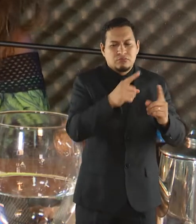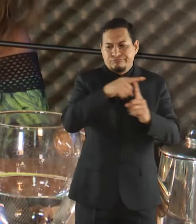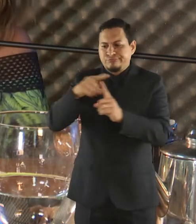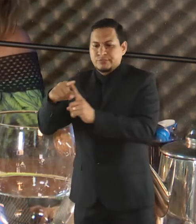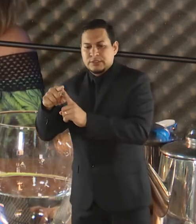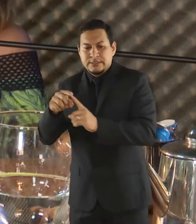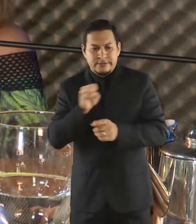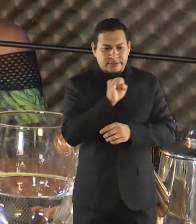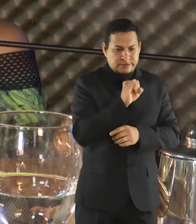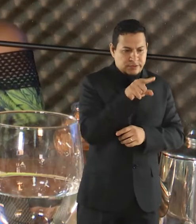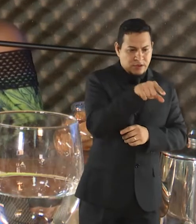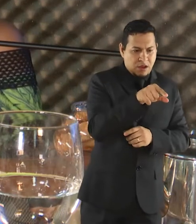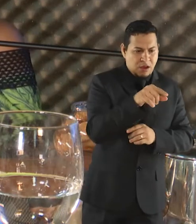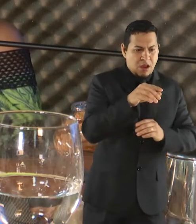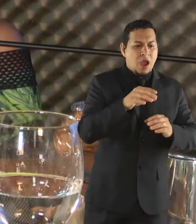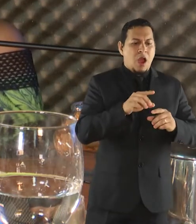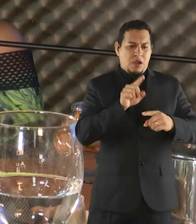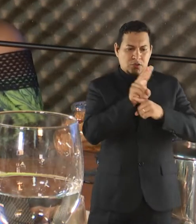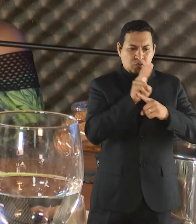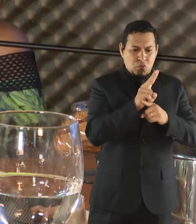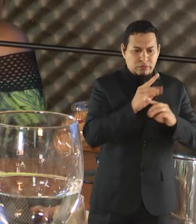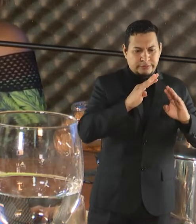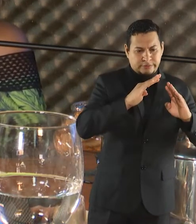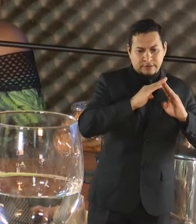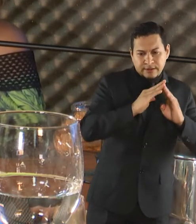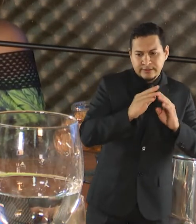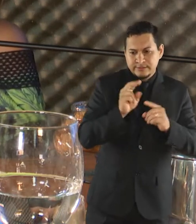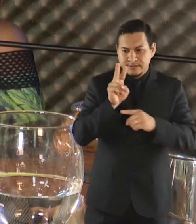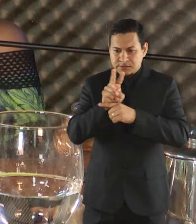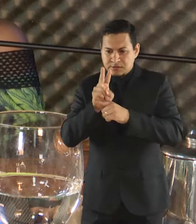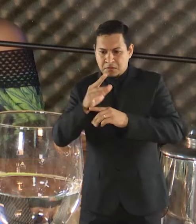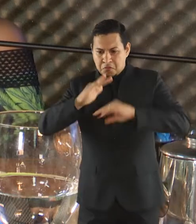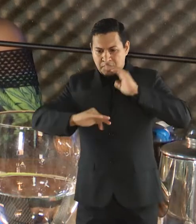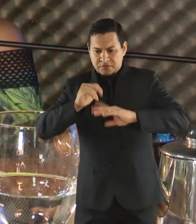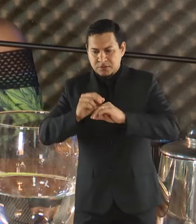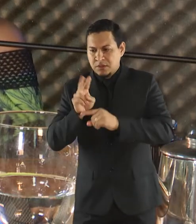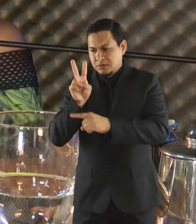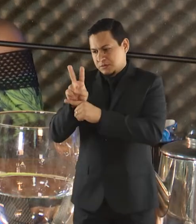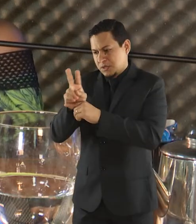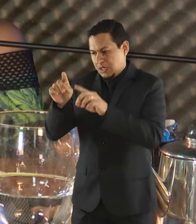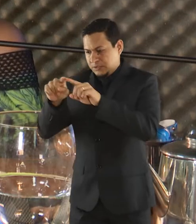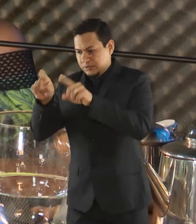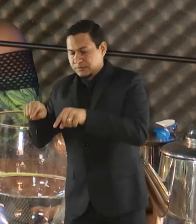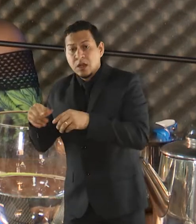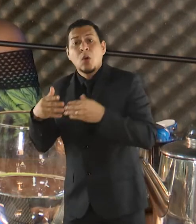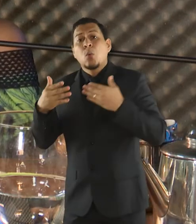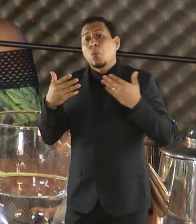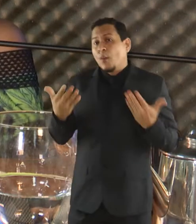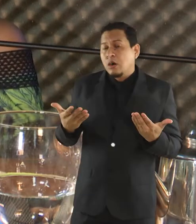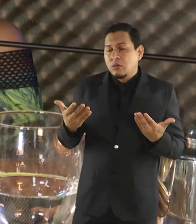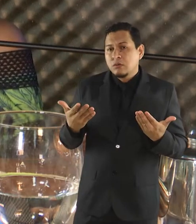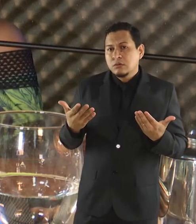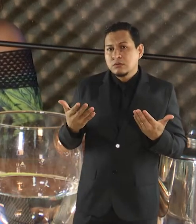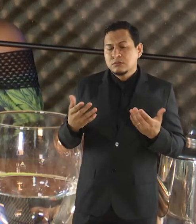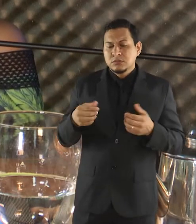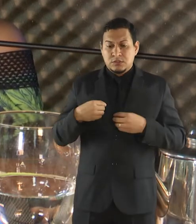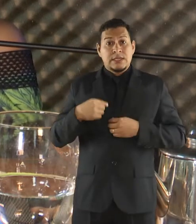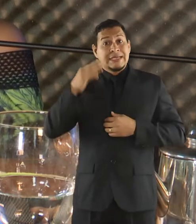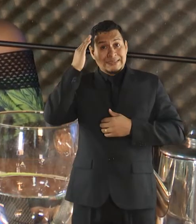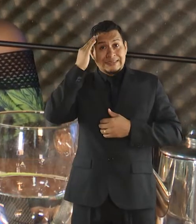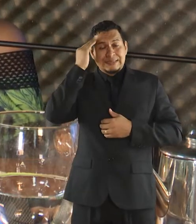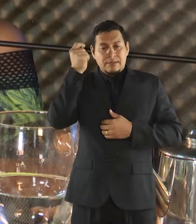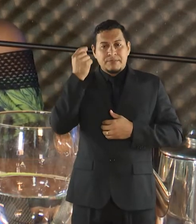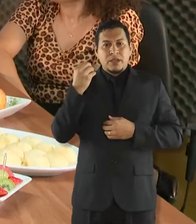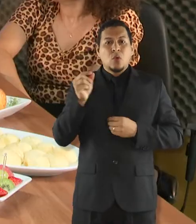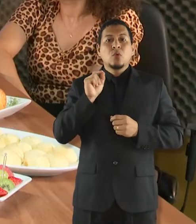a profissional, se ela é a magistrada, se ela é a servidora. Eu acho que saber quem você te dá condições